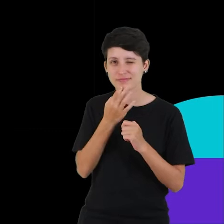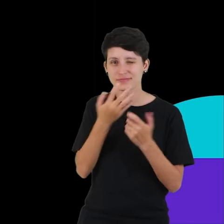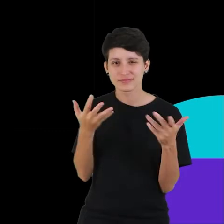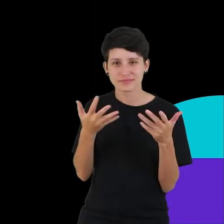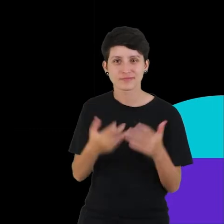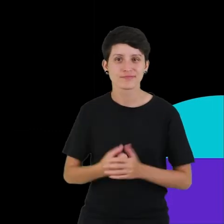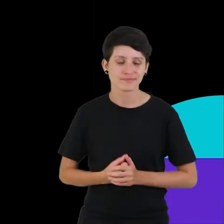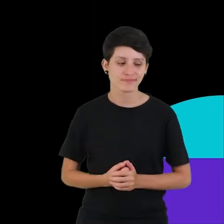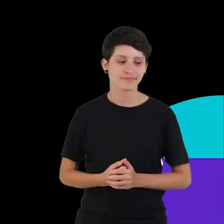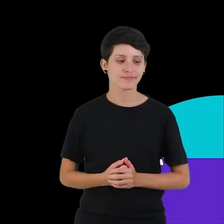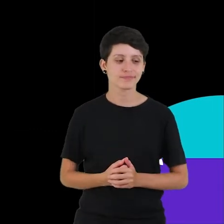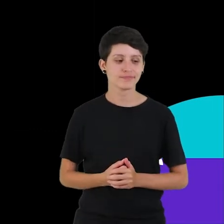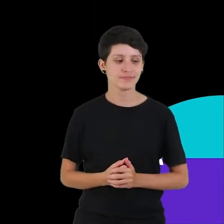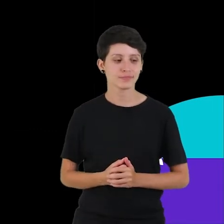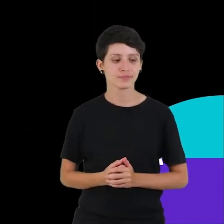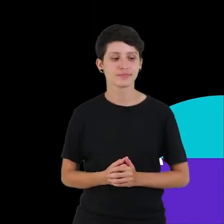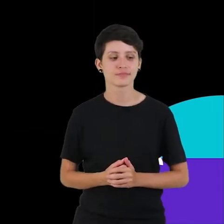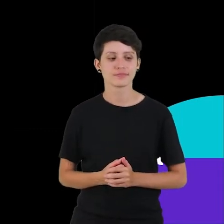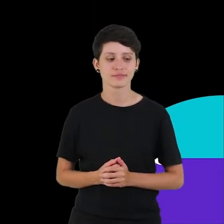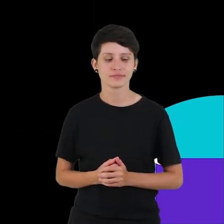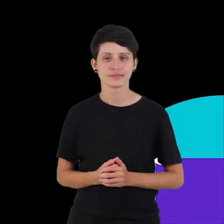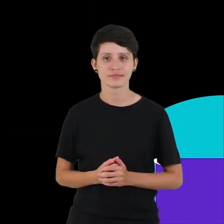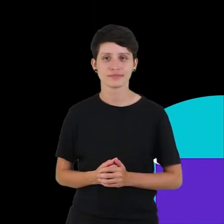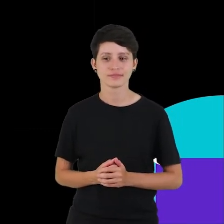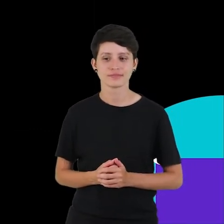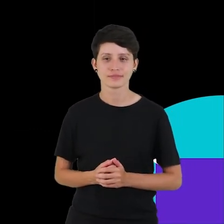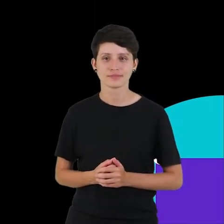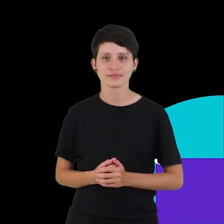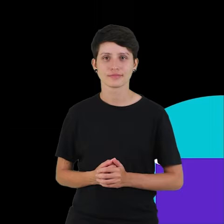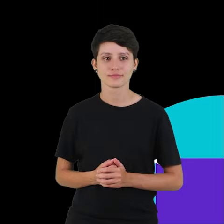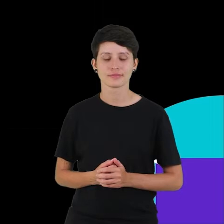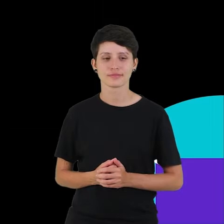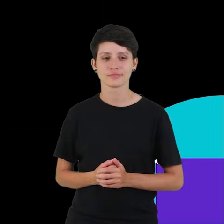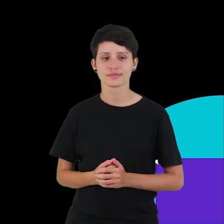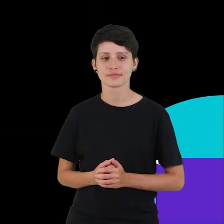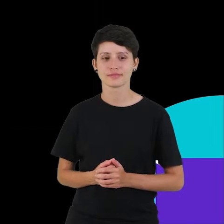é mais uma das histórias do programa Nestlé até você, que nós vamos conhecer agora.